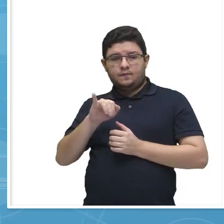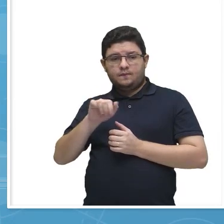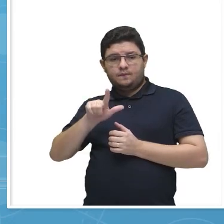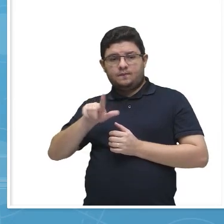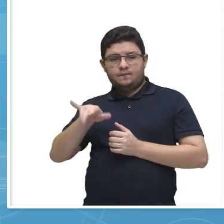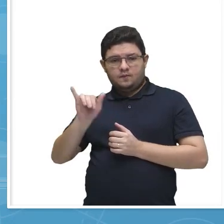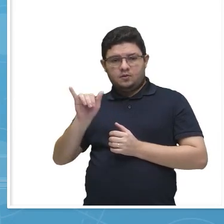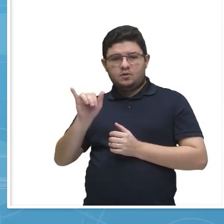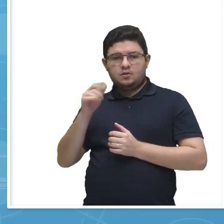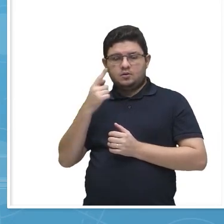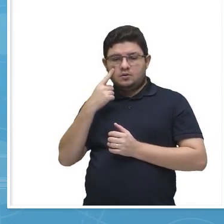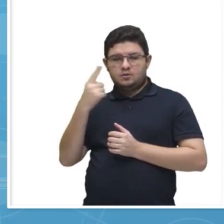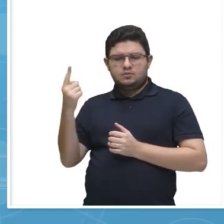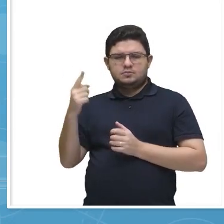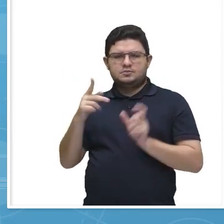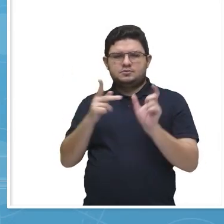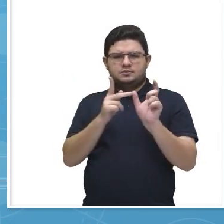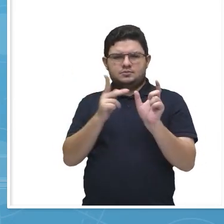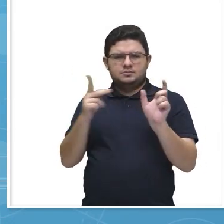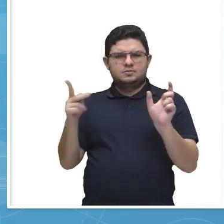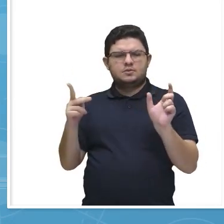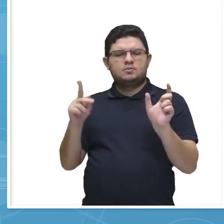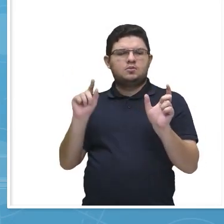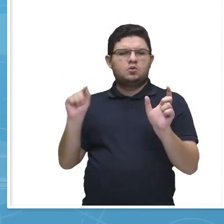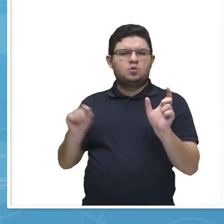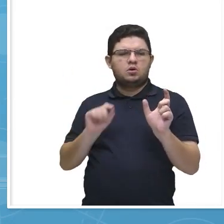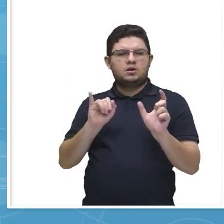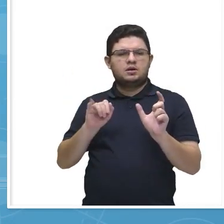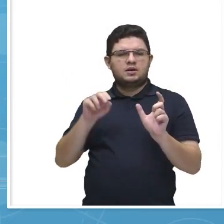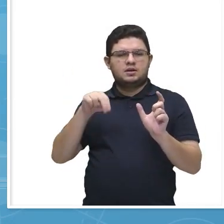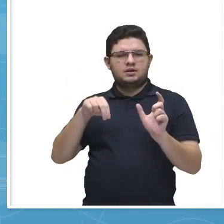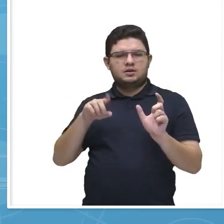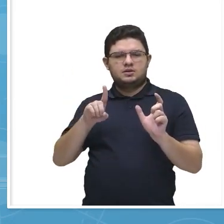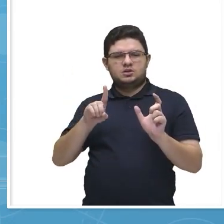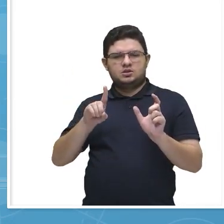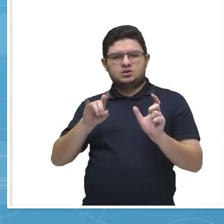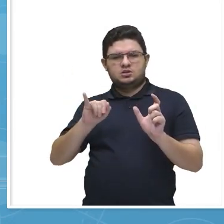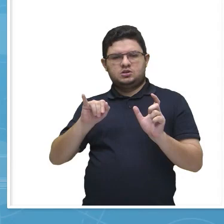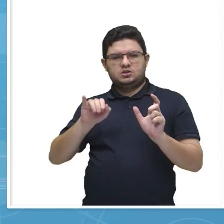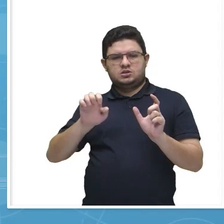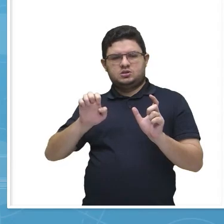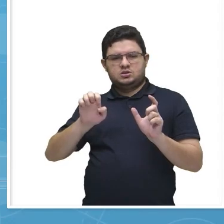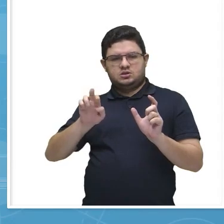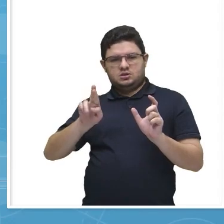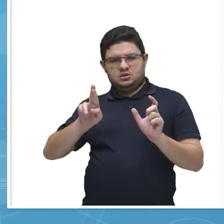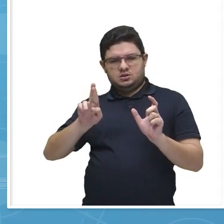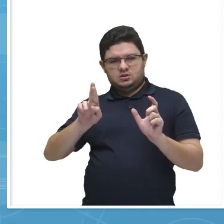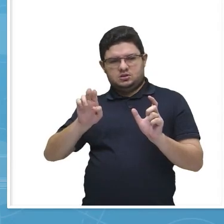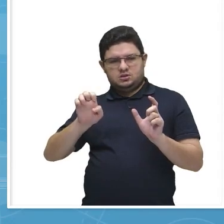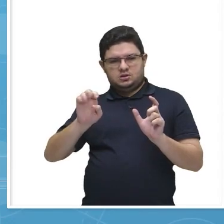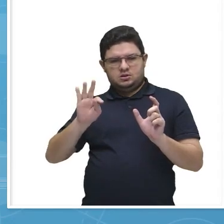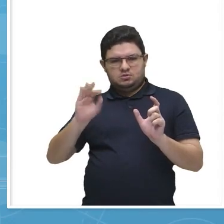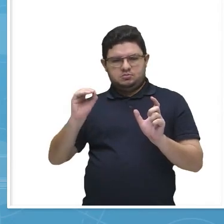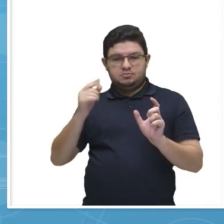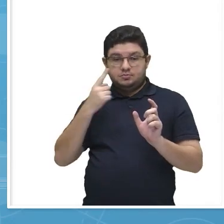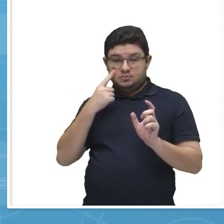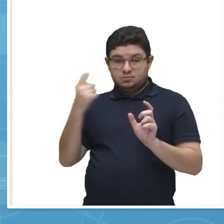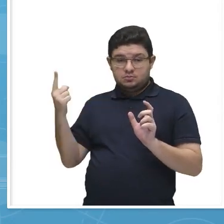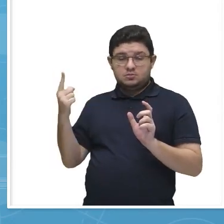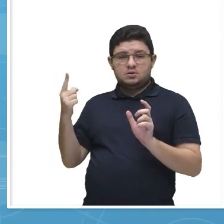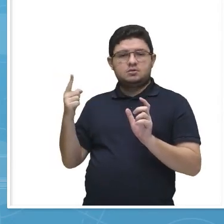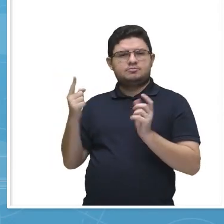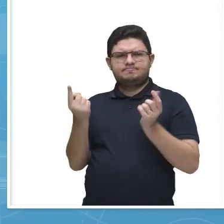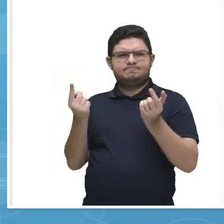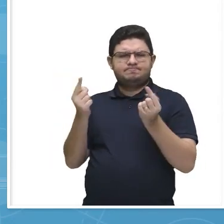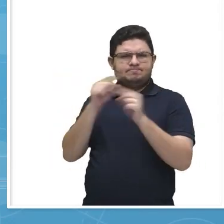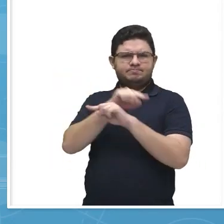não foi bem isso que nós vimos durante a nossa aula, mas vamos já verificar e esclarecer. Predicado, ok, mas a nomenclatura indireta a